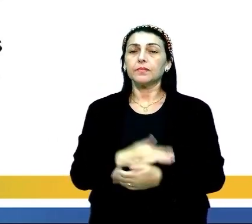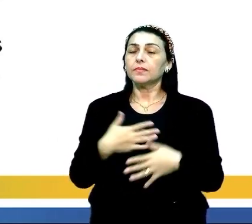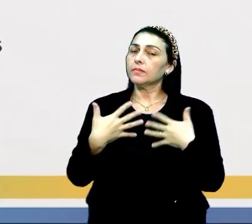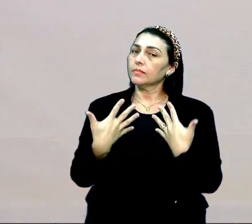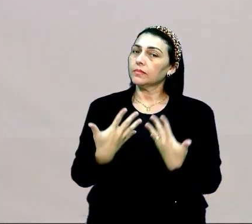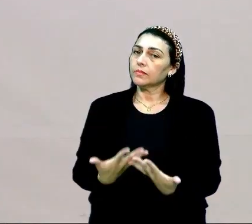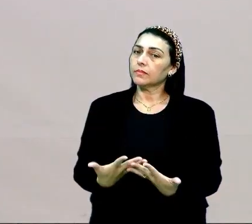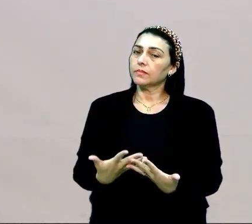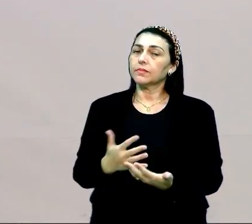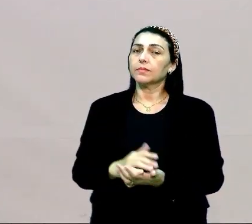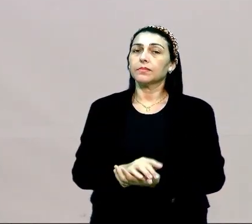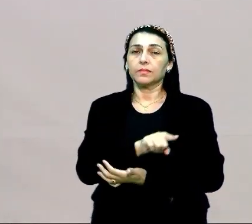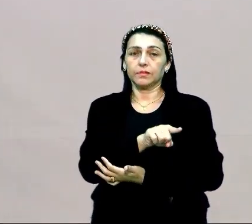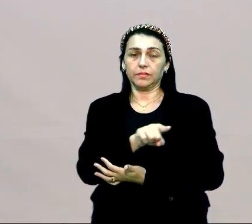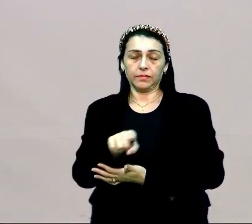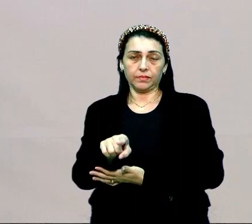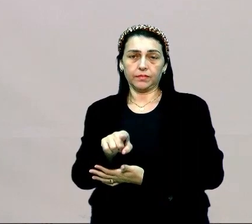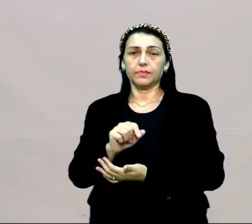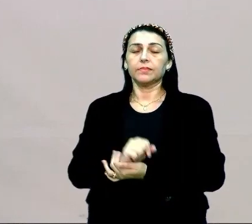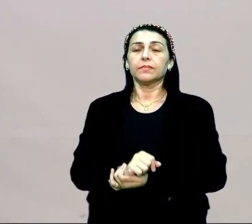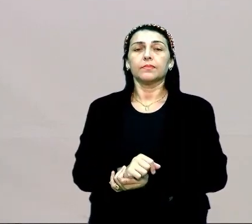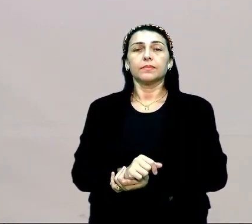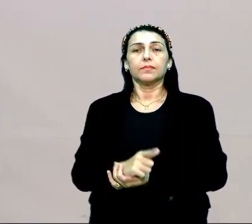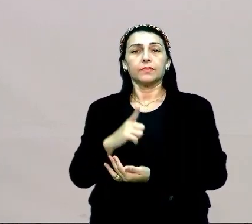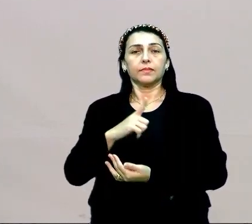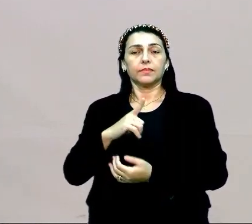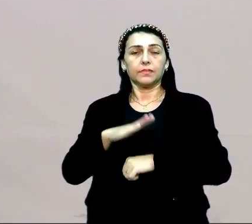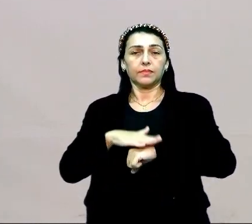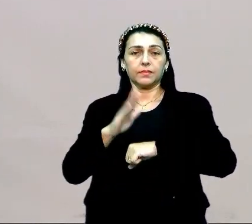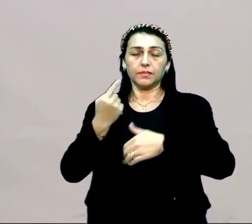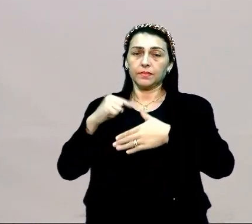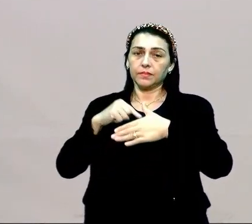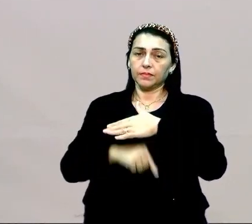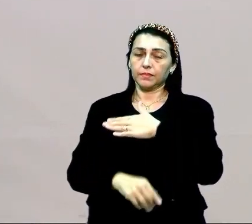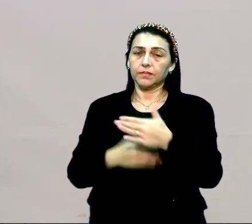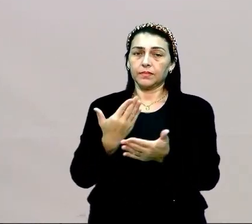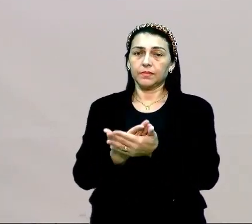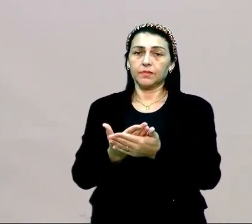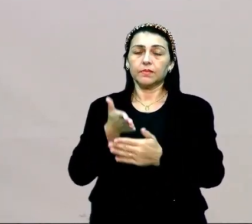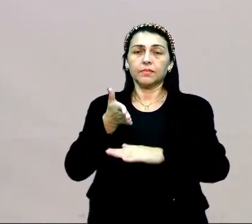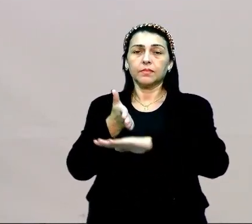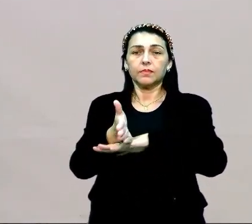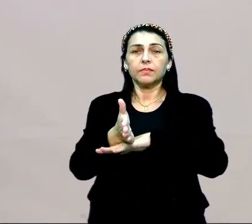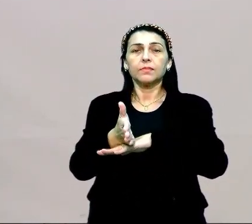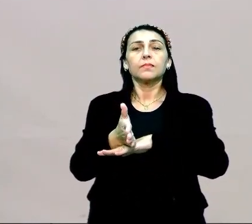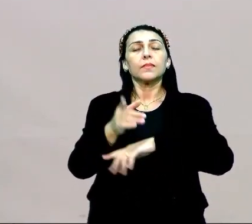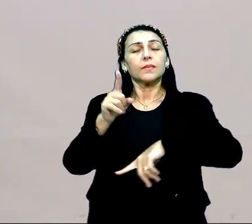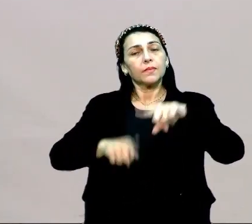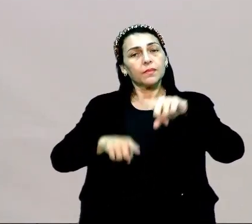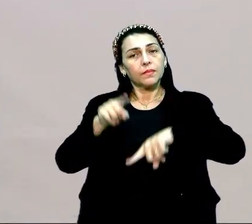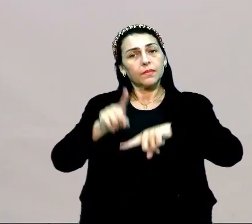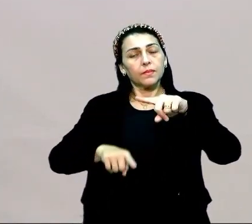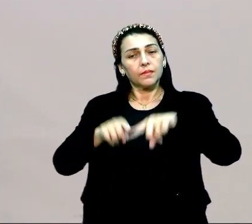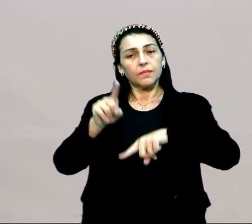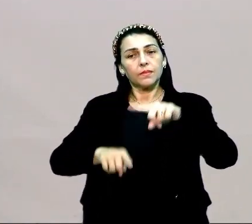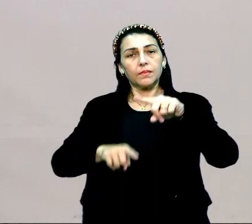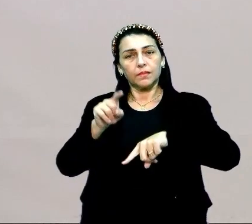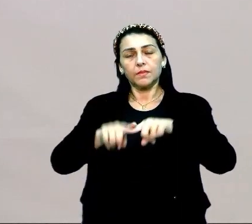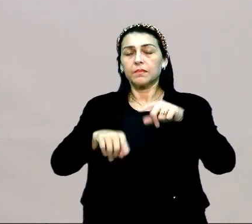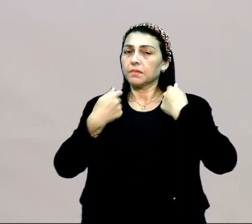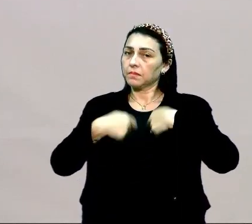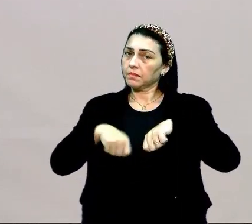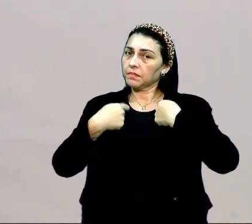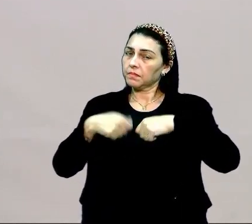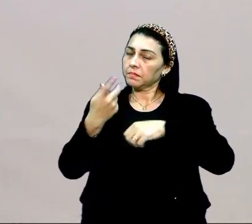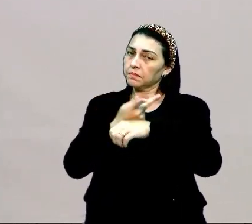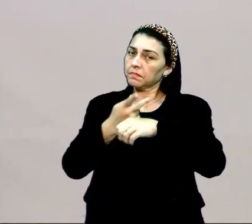Então, para que vocês tenham maior aprofundamento, vocês acessem tantos materiais quantos forem necessários para